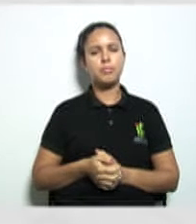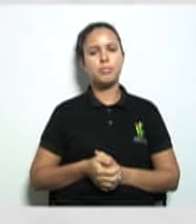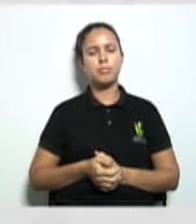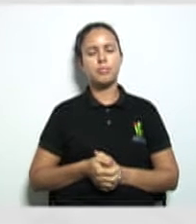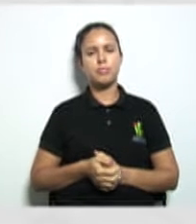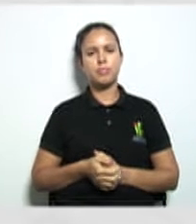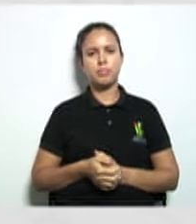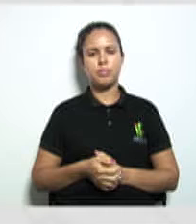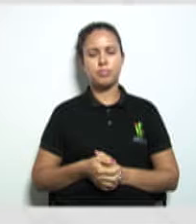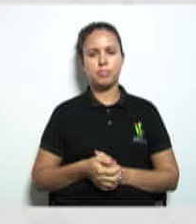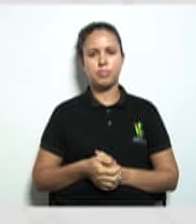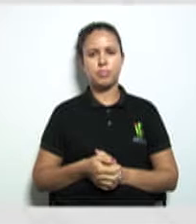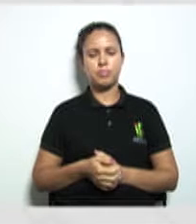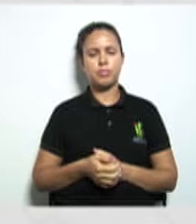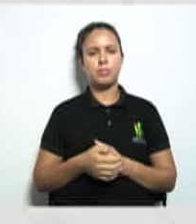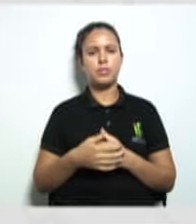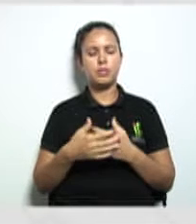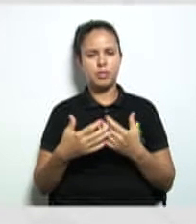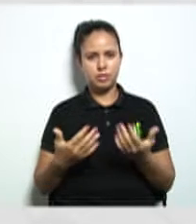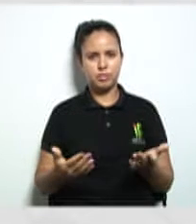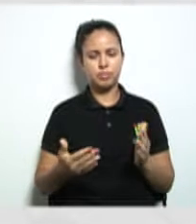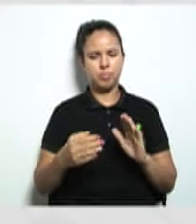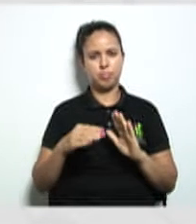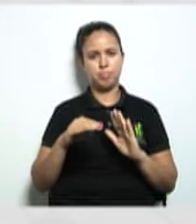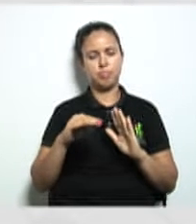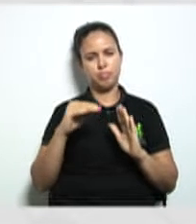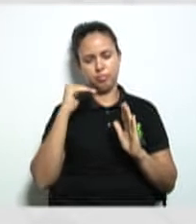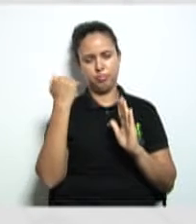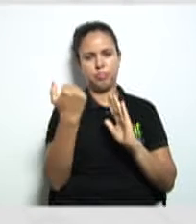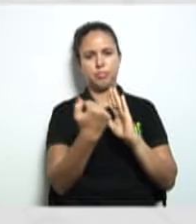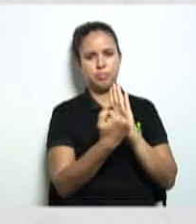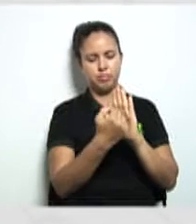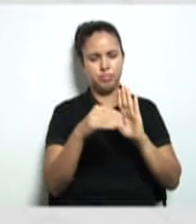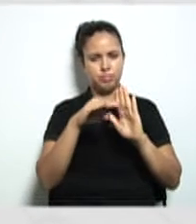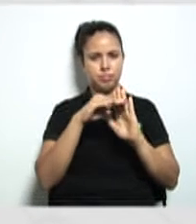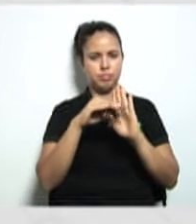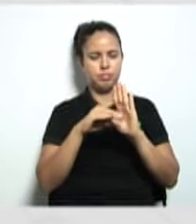A aplicação desse princípio torna efetivos os valores da